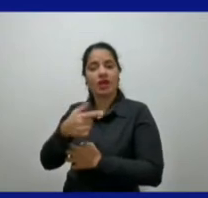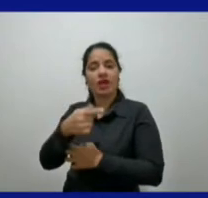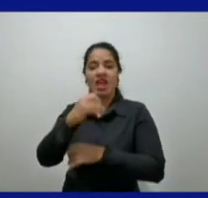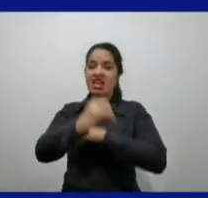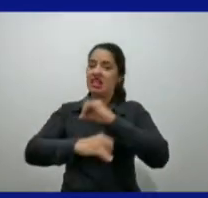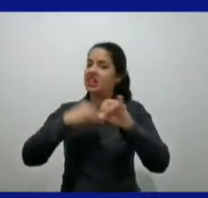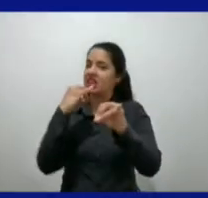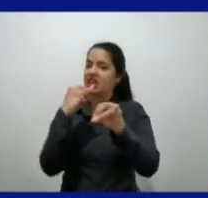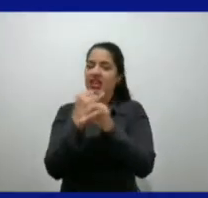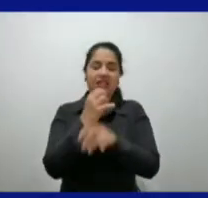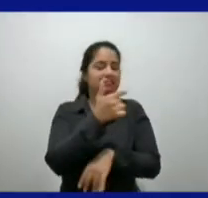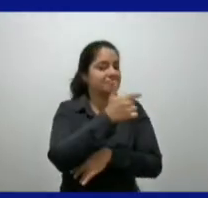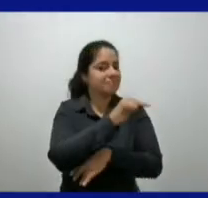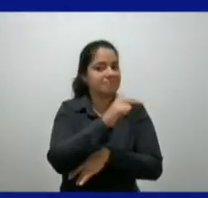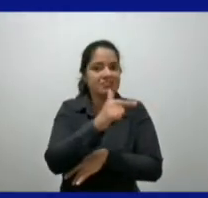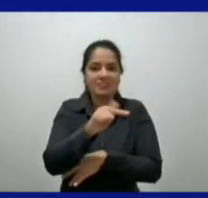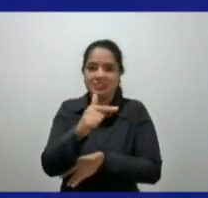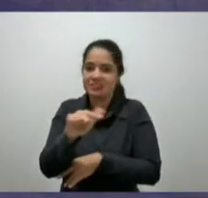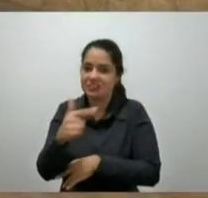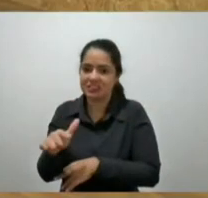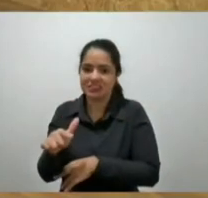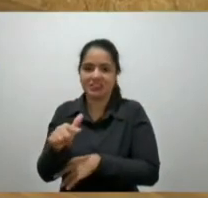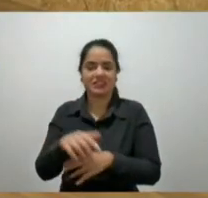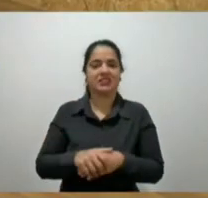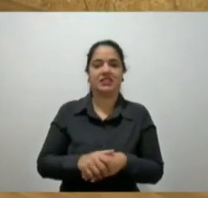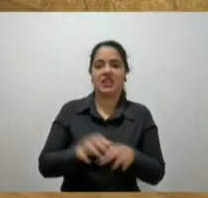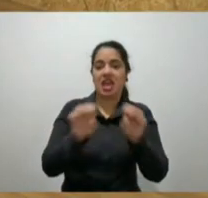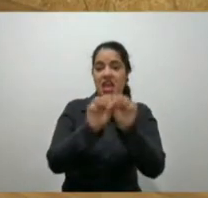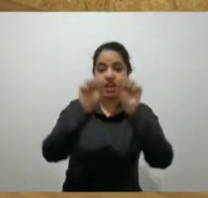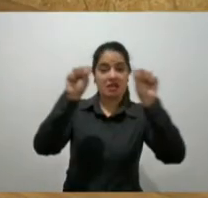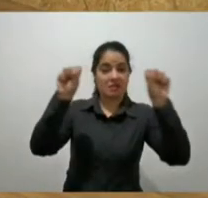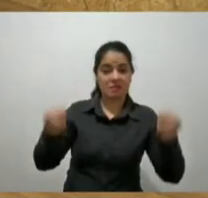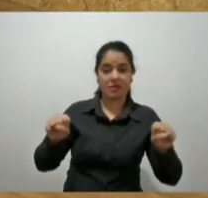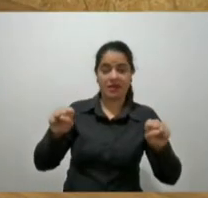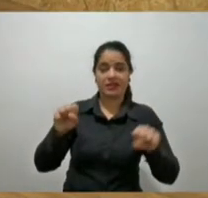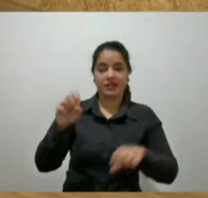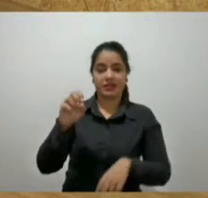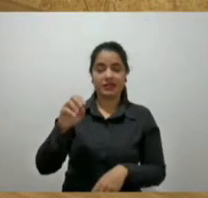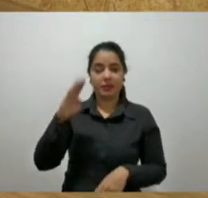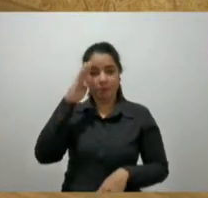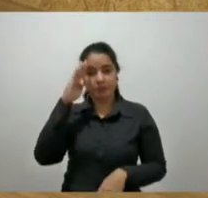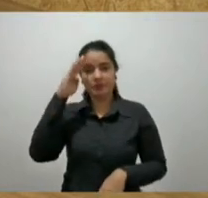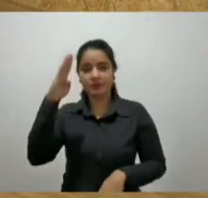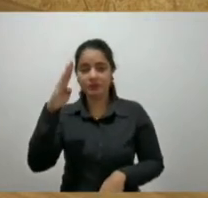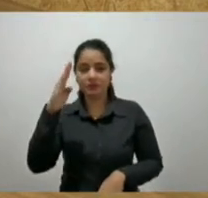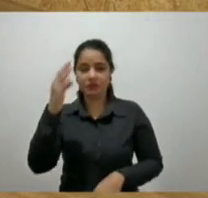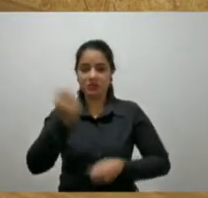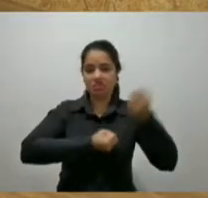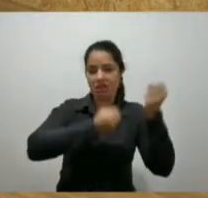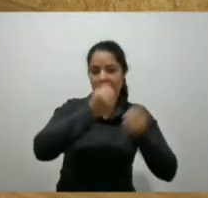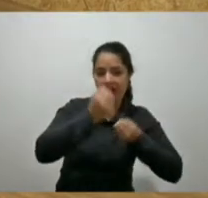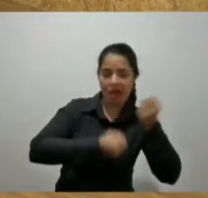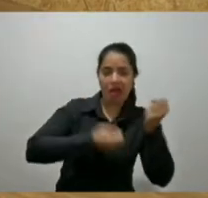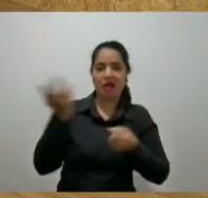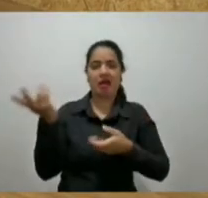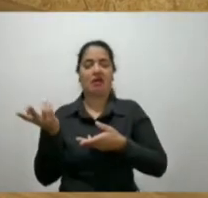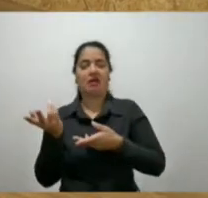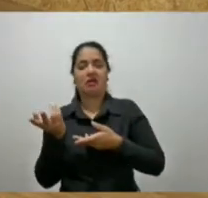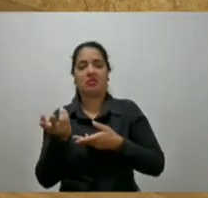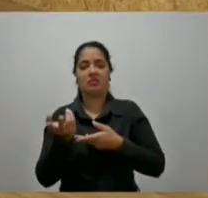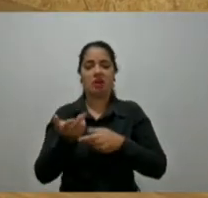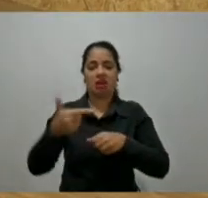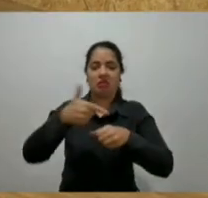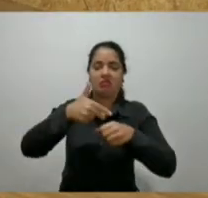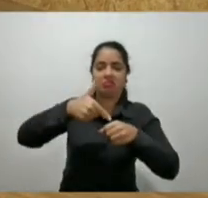as petrolíferas, eram as automobilísticas, eram as outras. Não existia o Google, não existia o